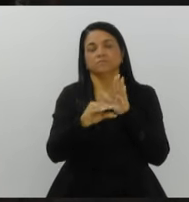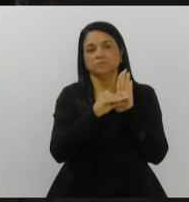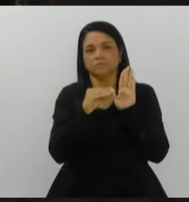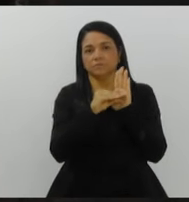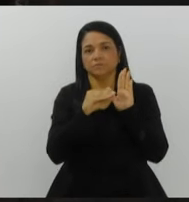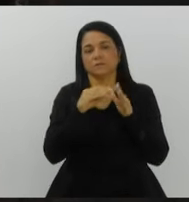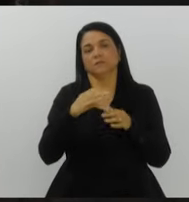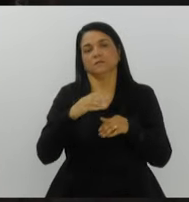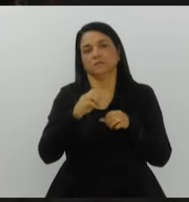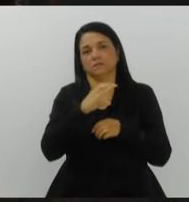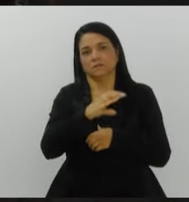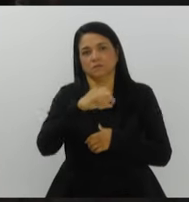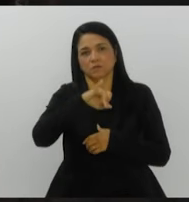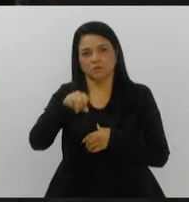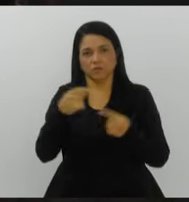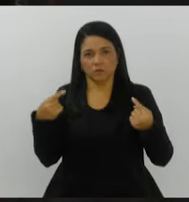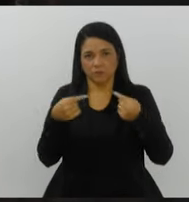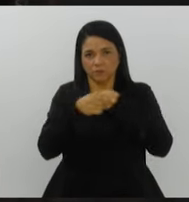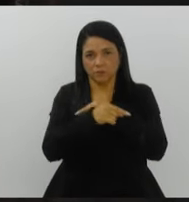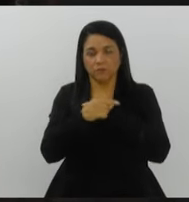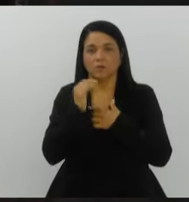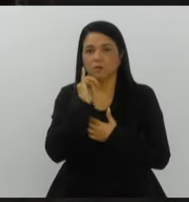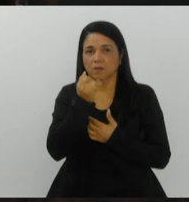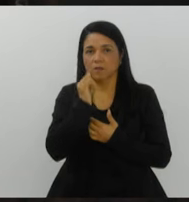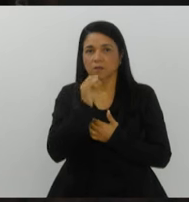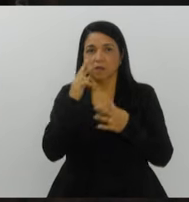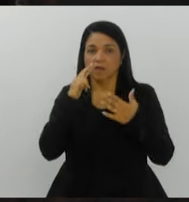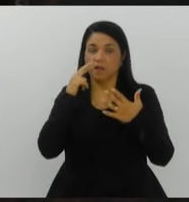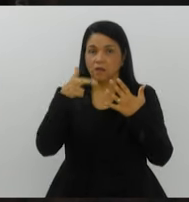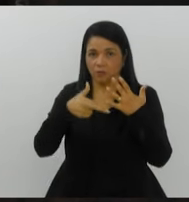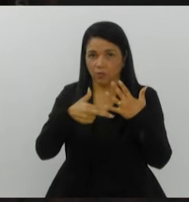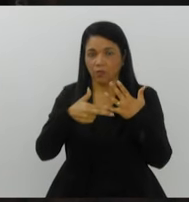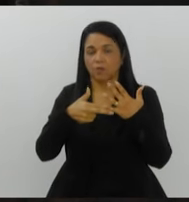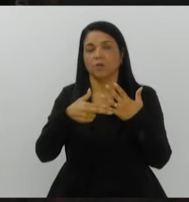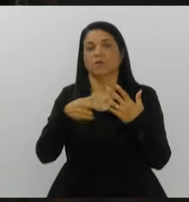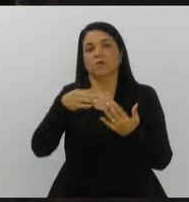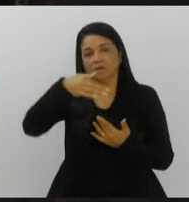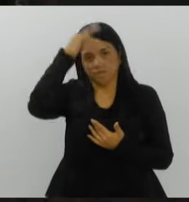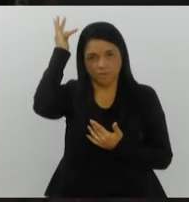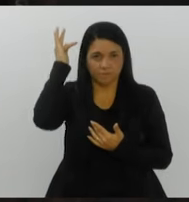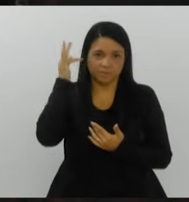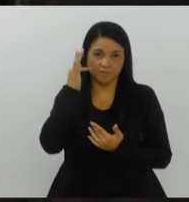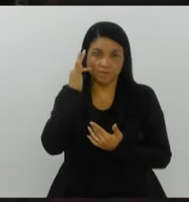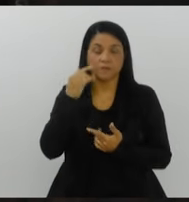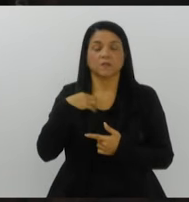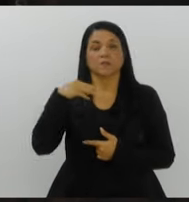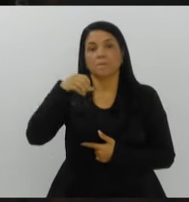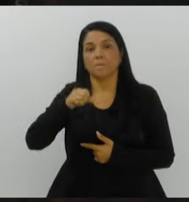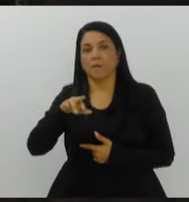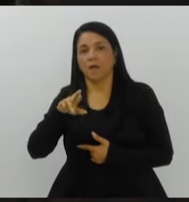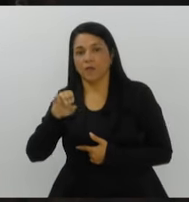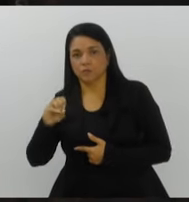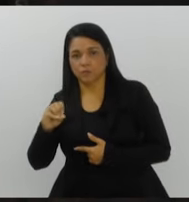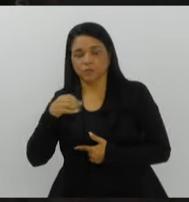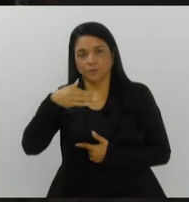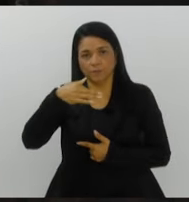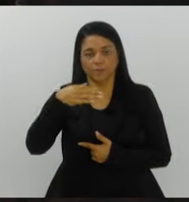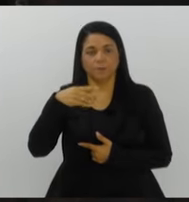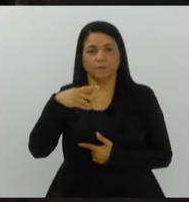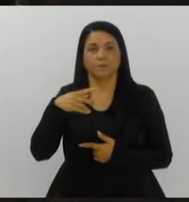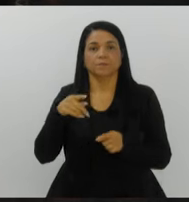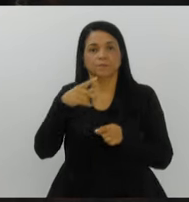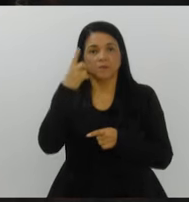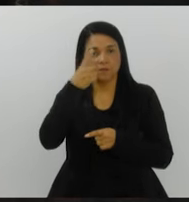Justiça, contrário. Relator, deputado Márcio Pacheco, Fred Pacheco. Em votação, as emendas